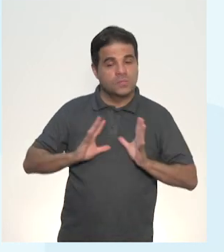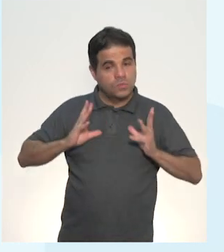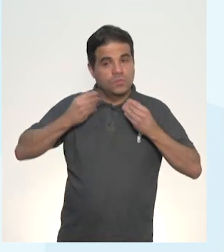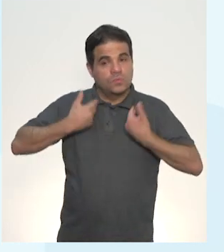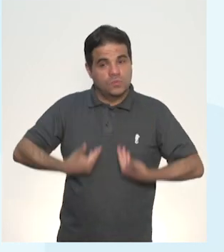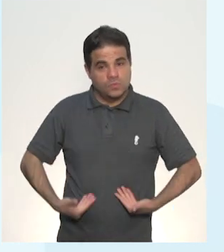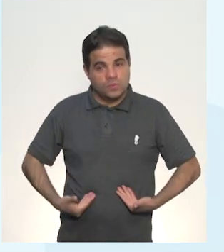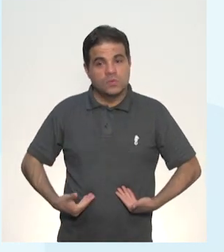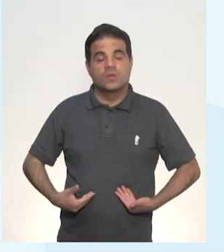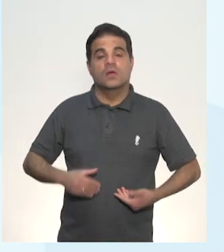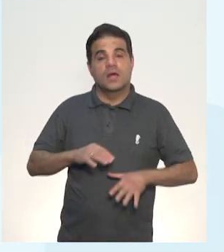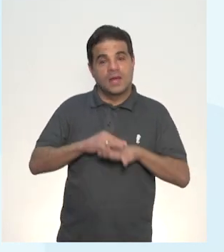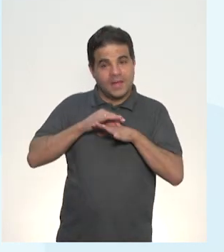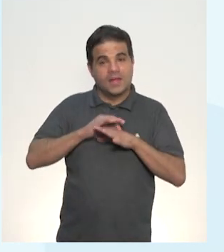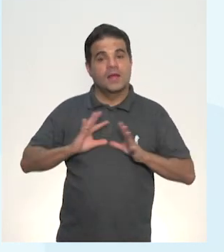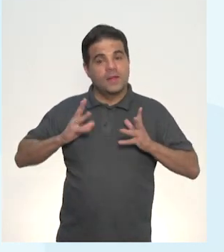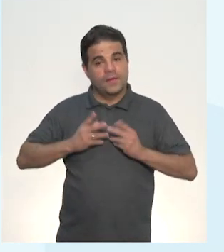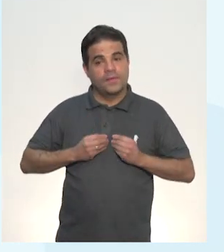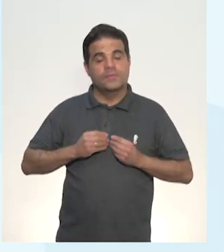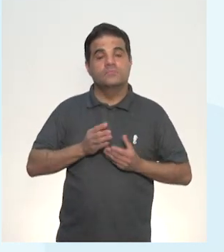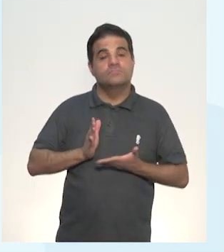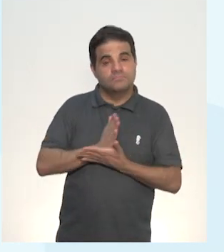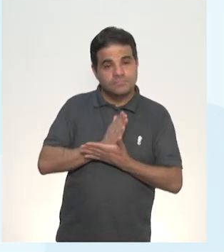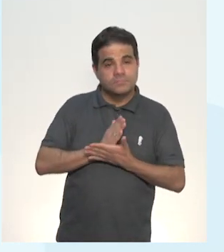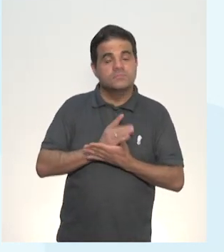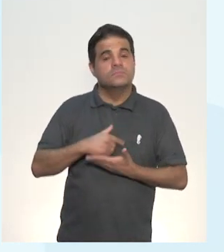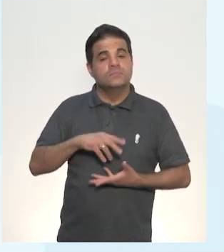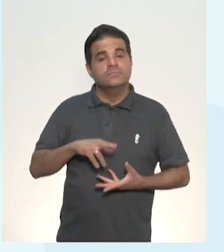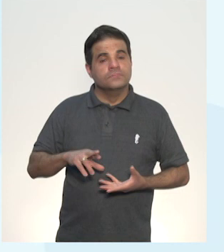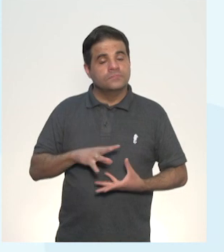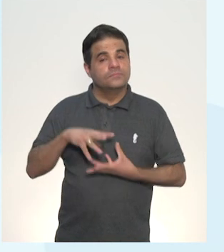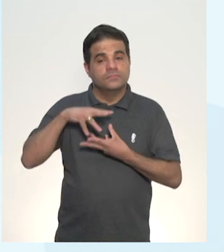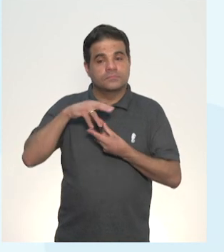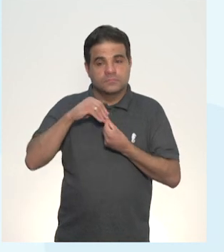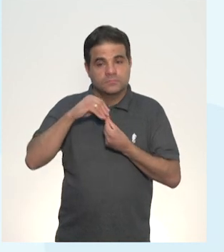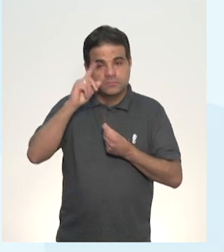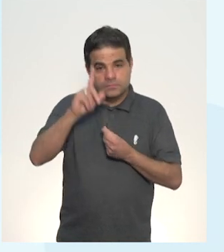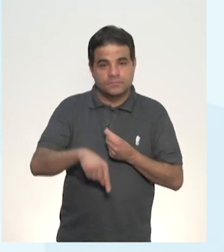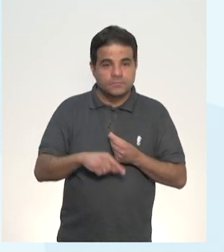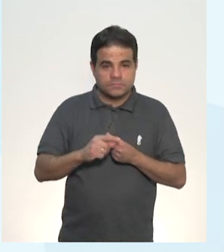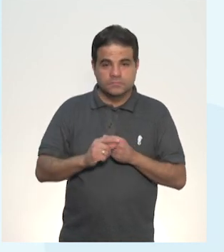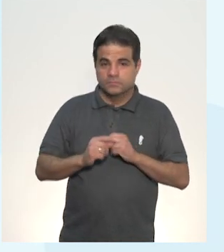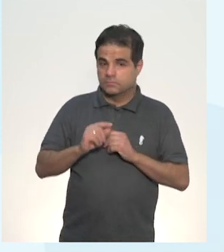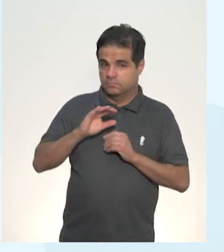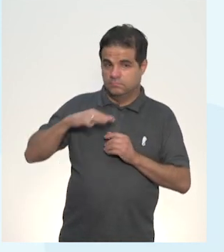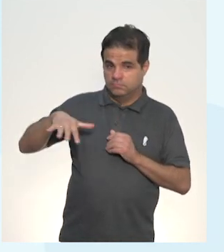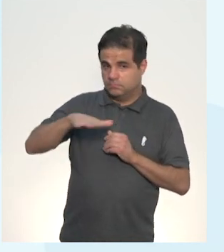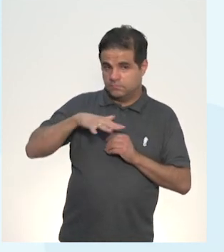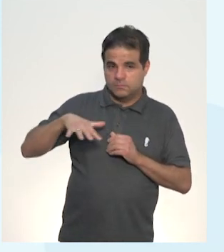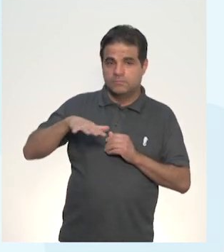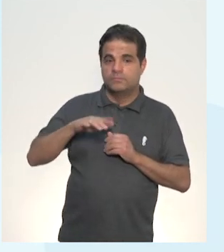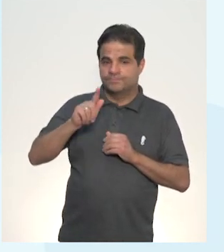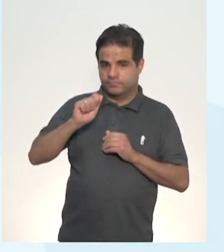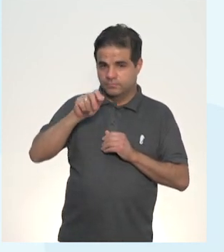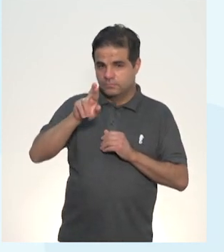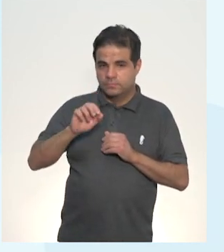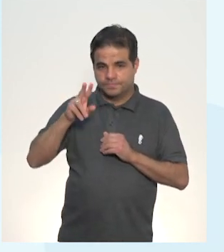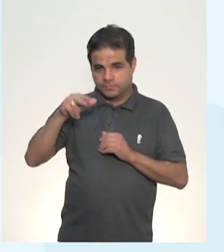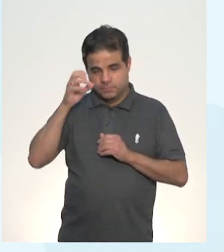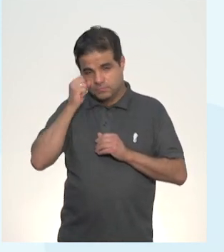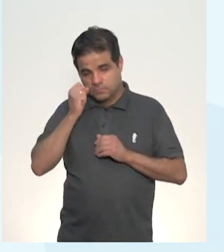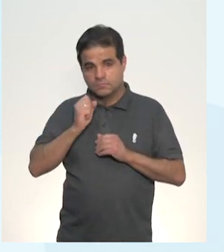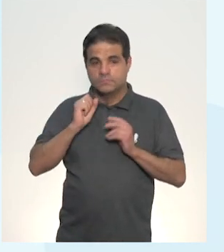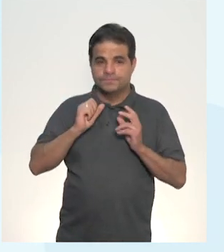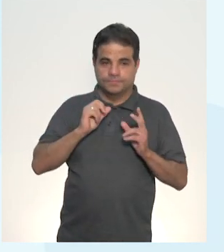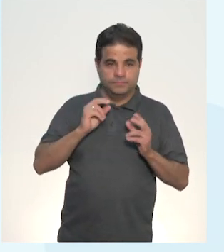A parte é a carne que representa a nossa toda espiritualidade, tá certo? A metonímia. E no meio de tudo, agare, que nunca dorme como um